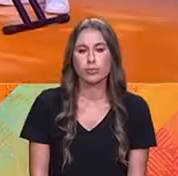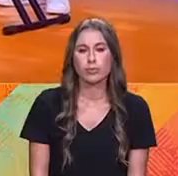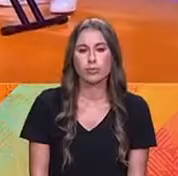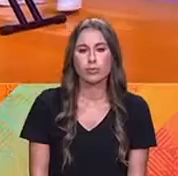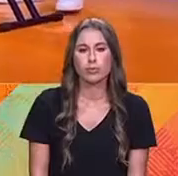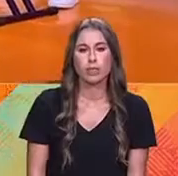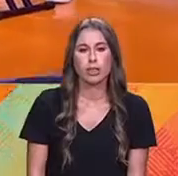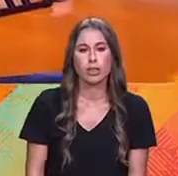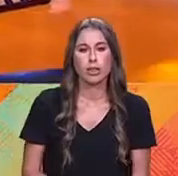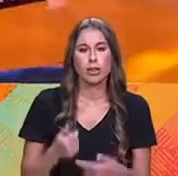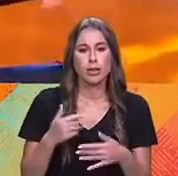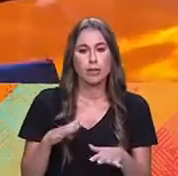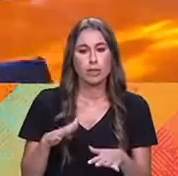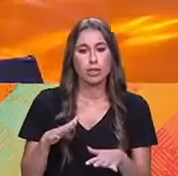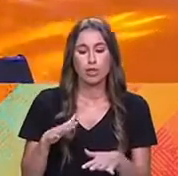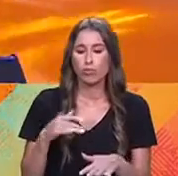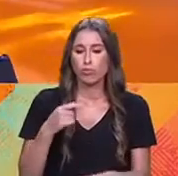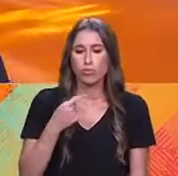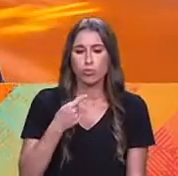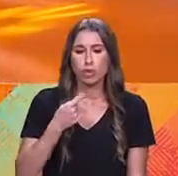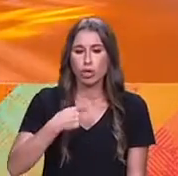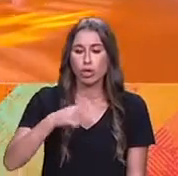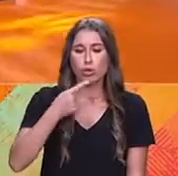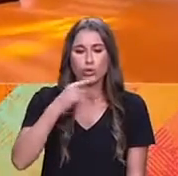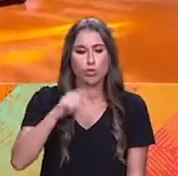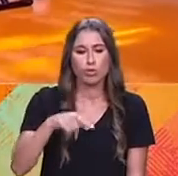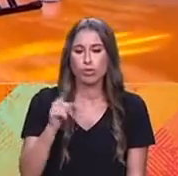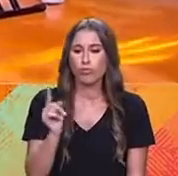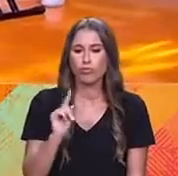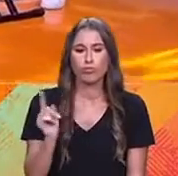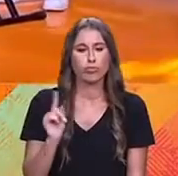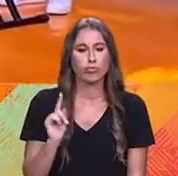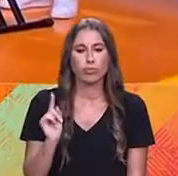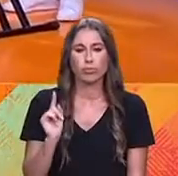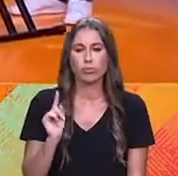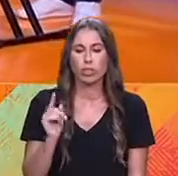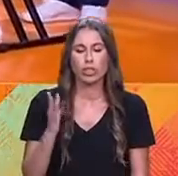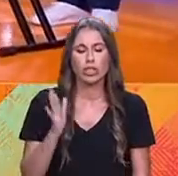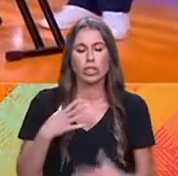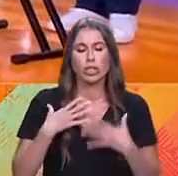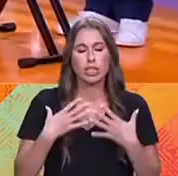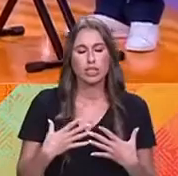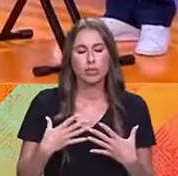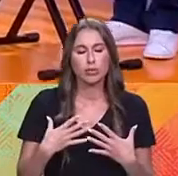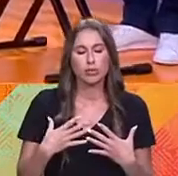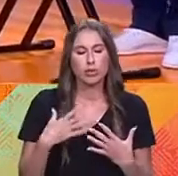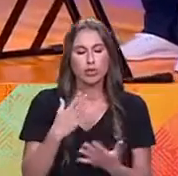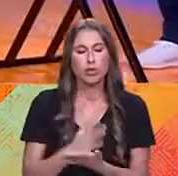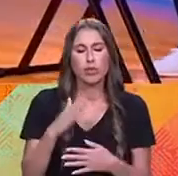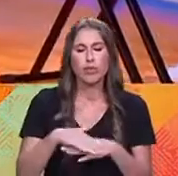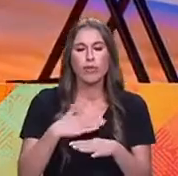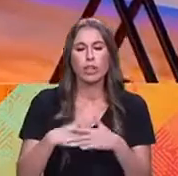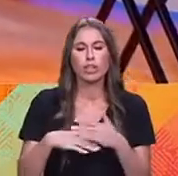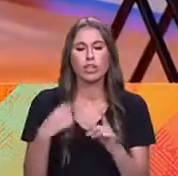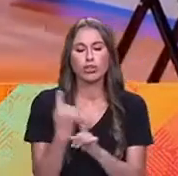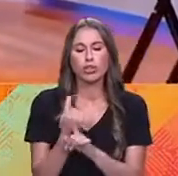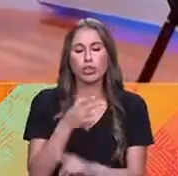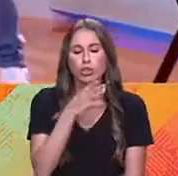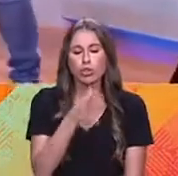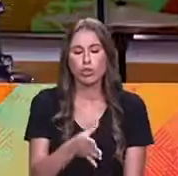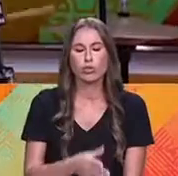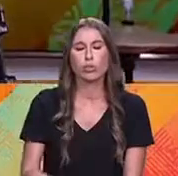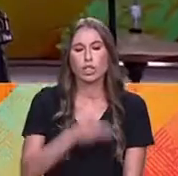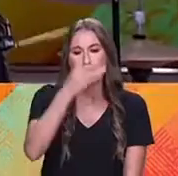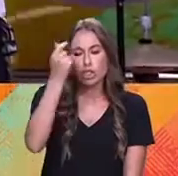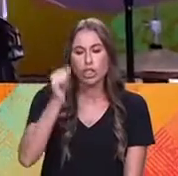eu nunca mais voltarei, já me cansei. Só te resta fazer que eu digo. Esquece o meu